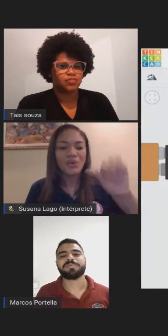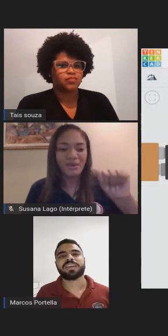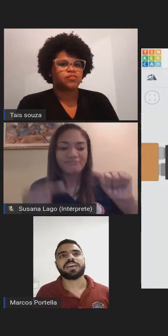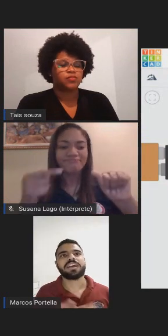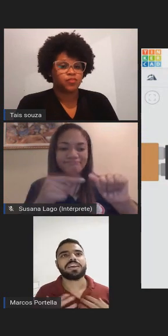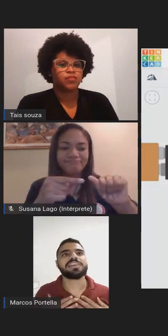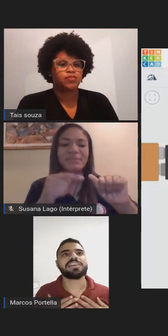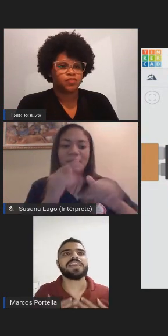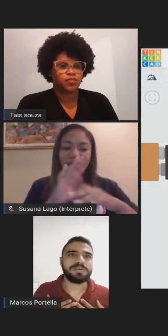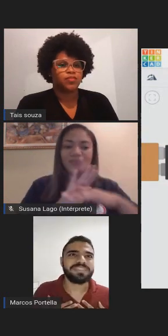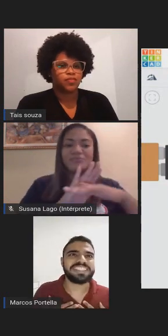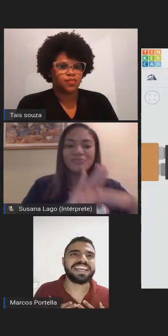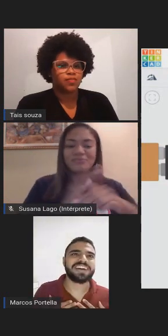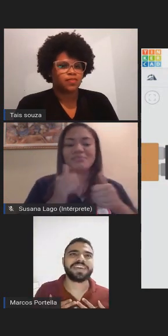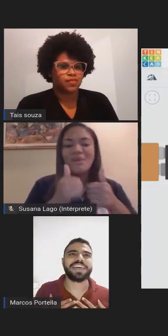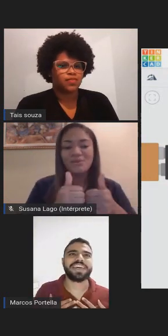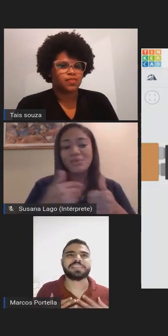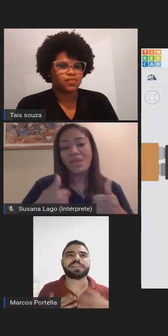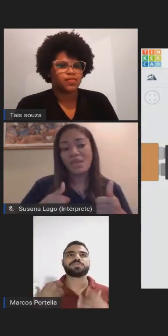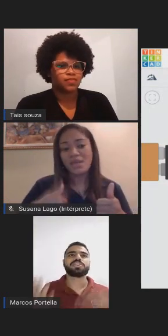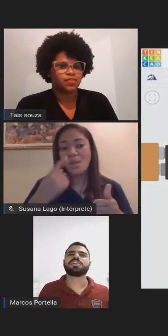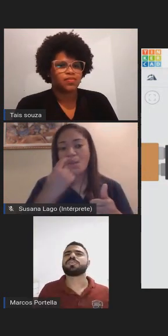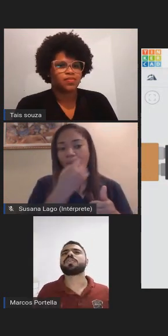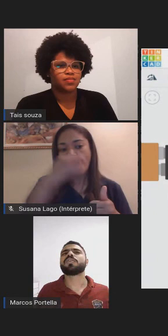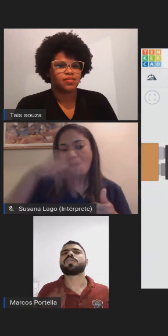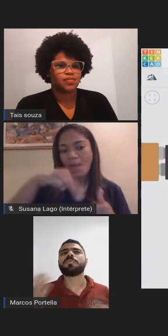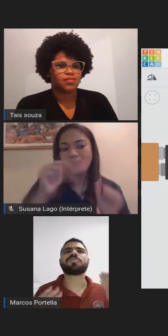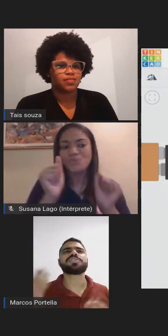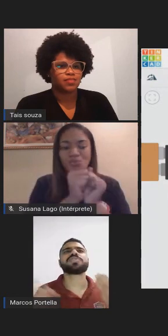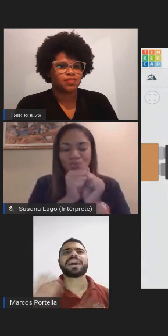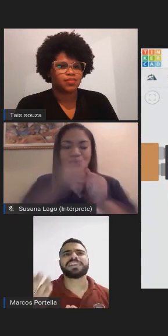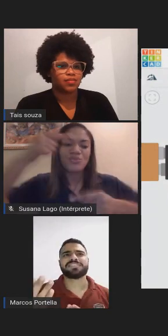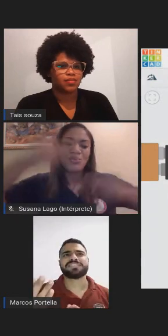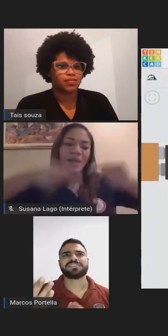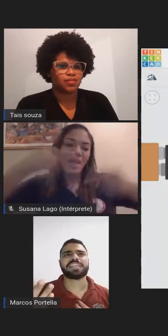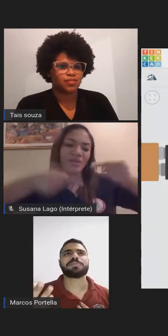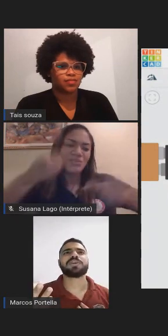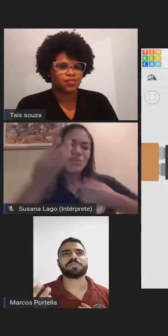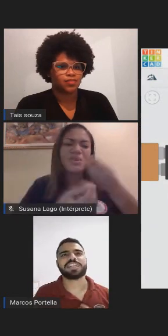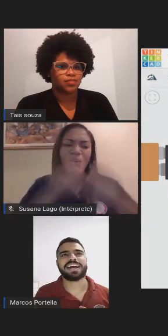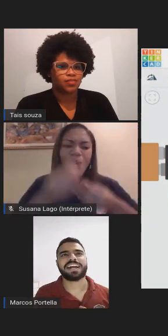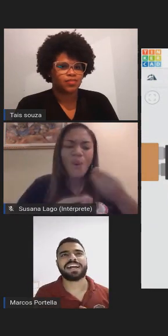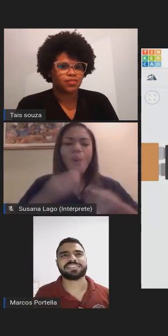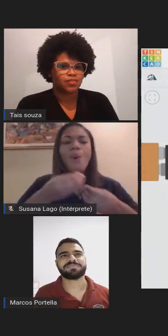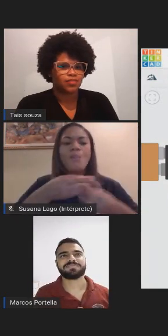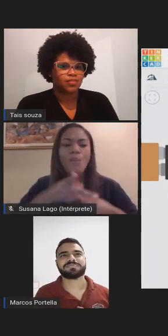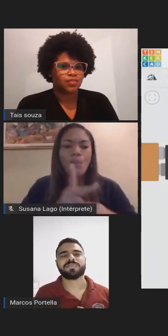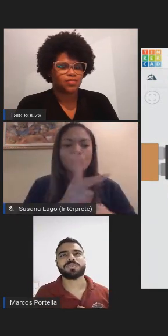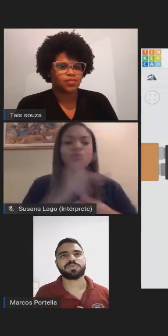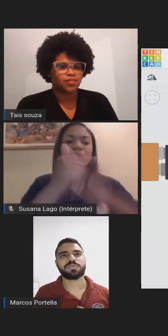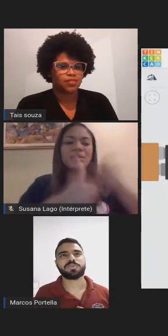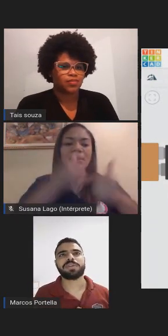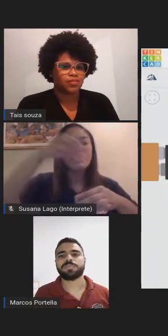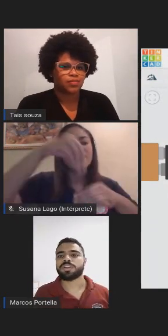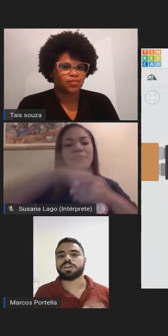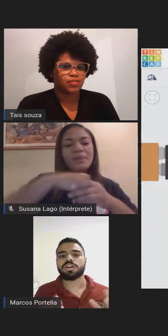tá? E eu estarei lá com eles para discutir como continuar trabalhando com robótica em casa.